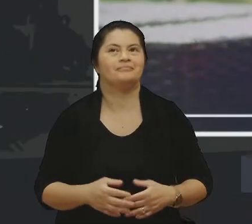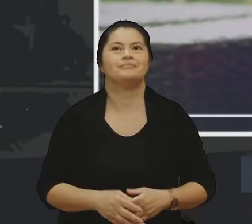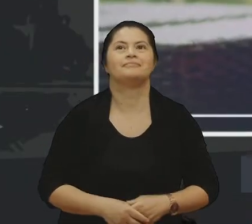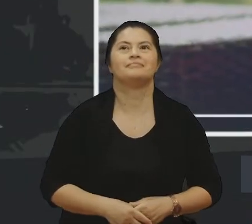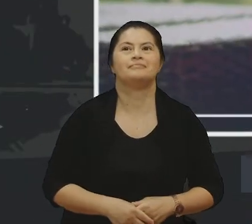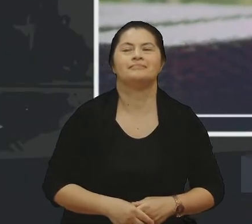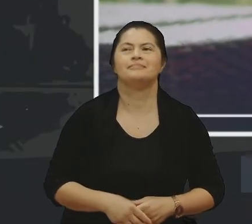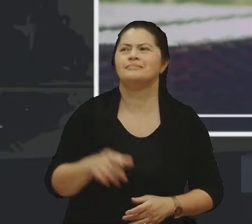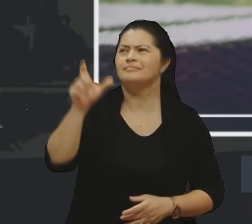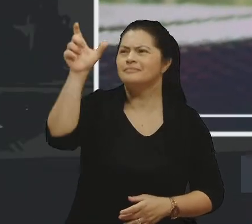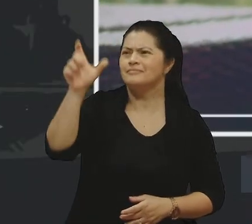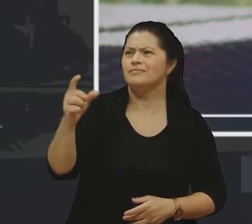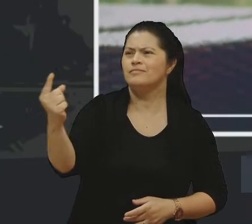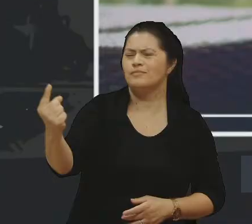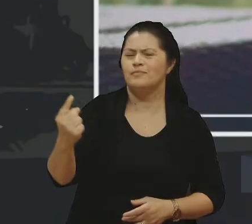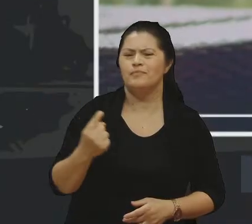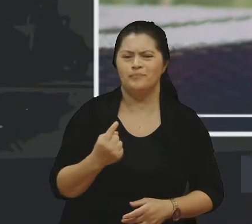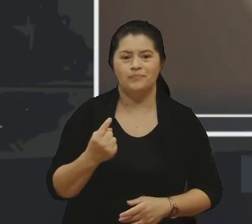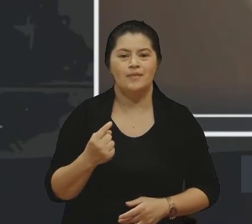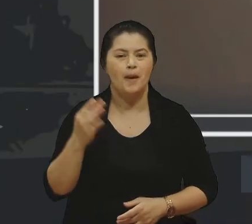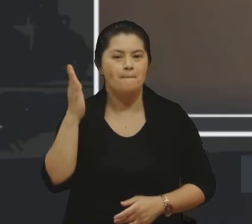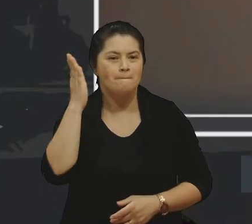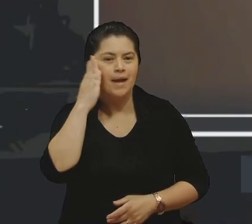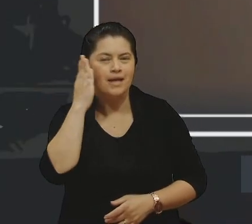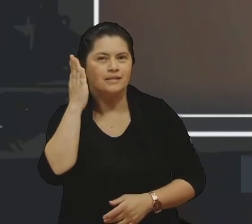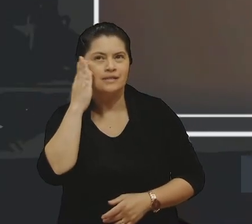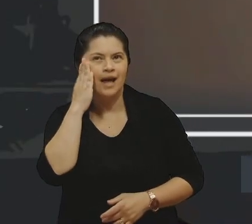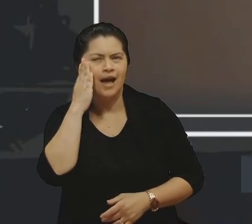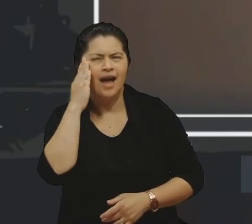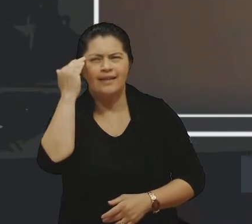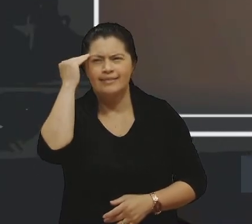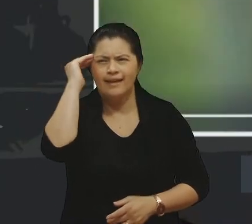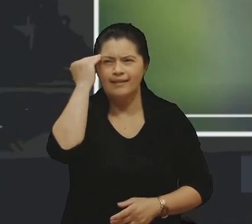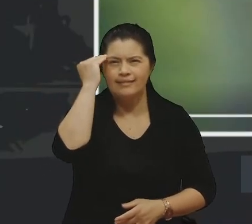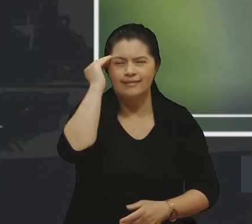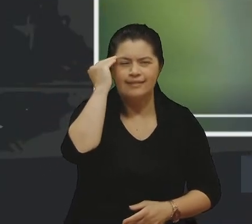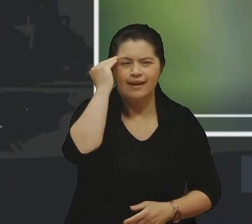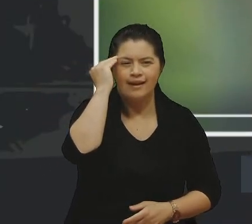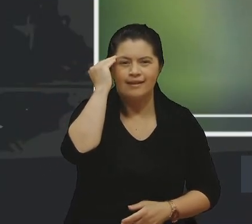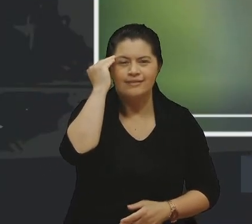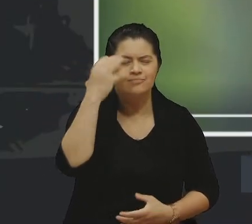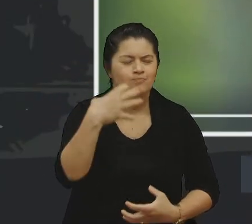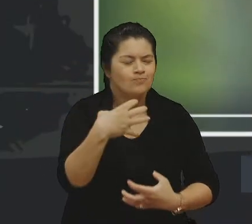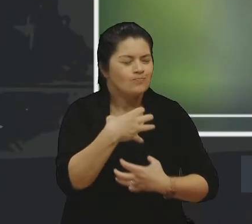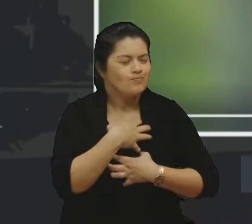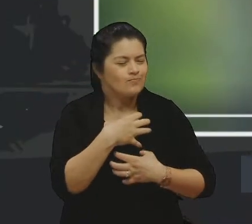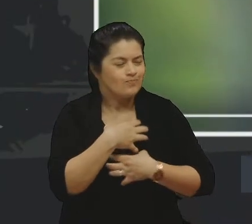Ela é o nosso pensar, entender e sentir.